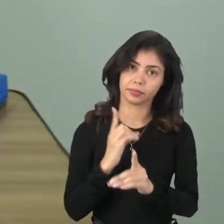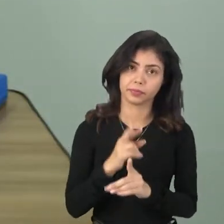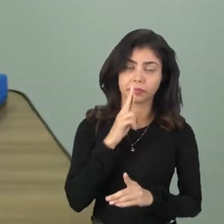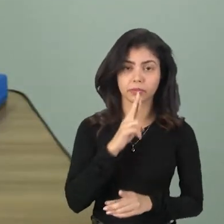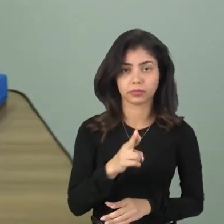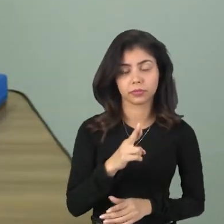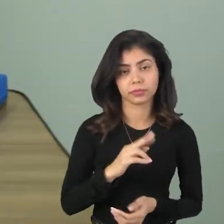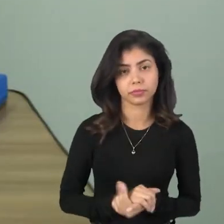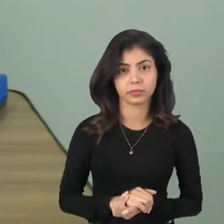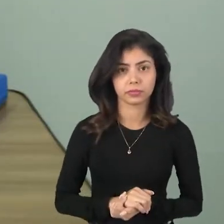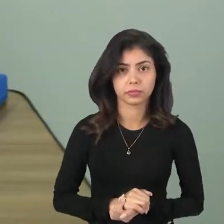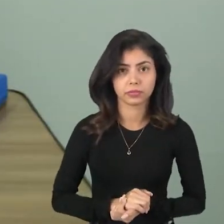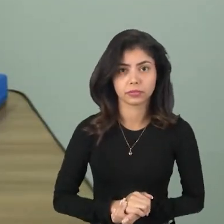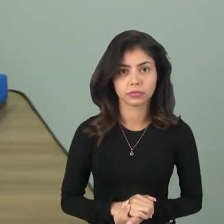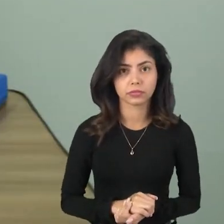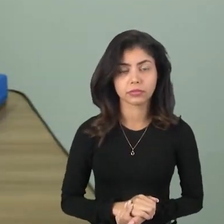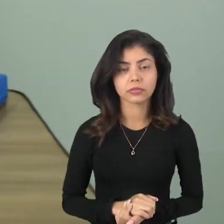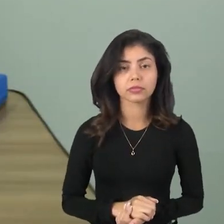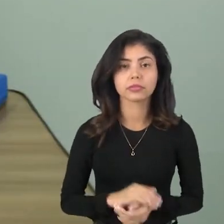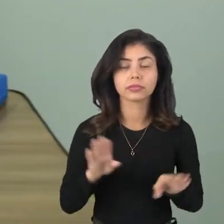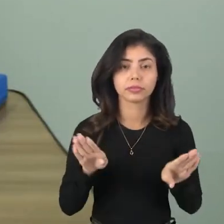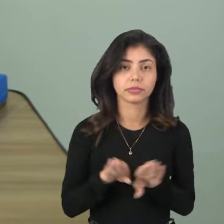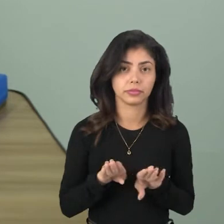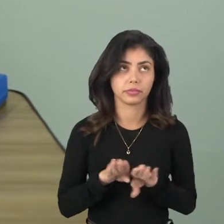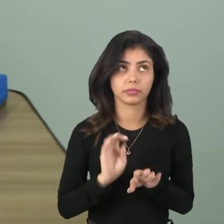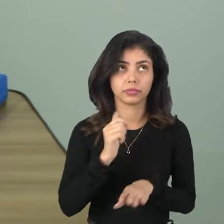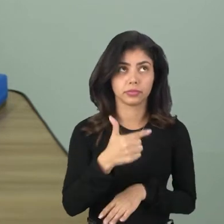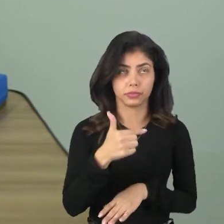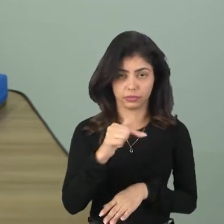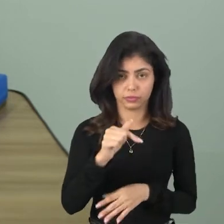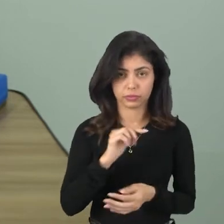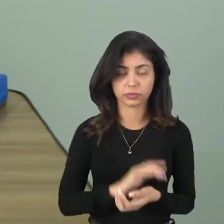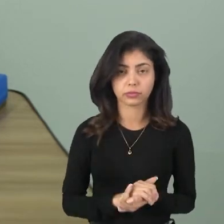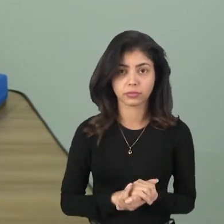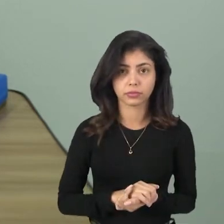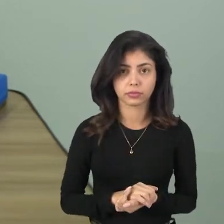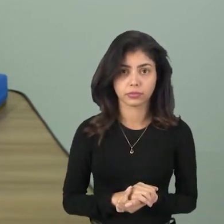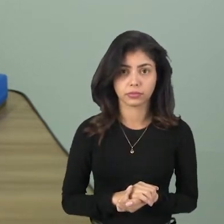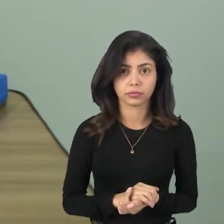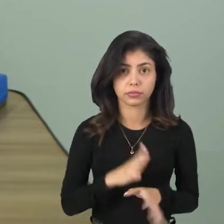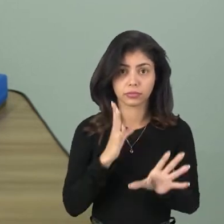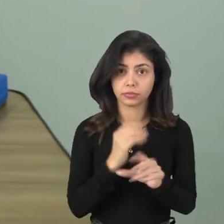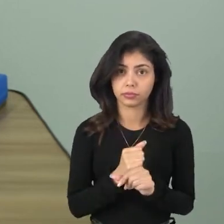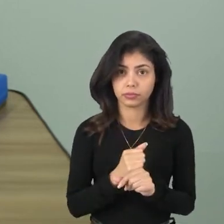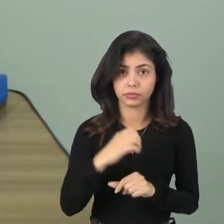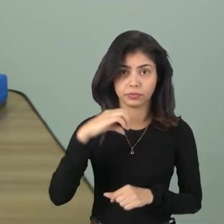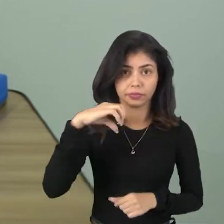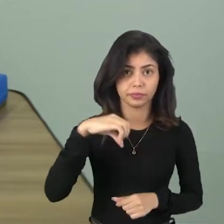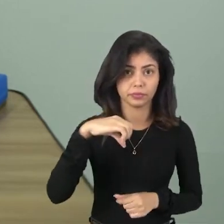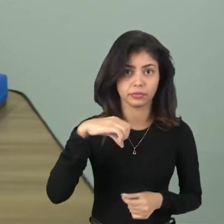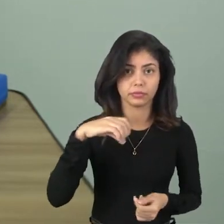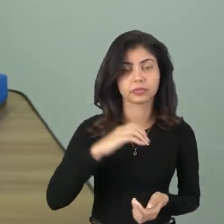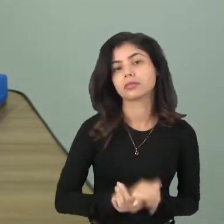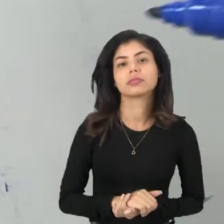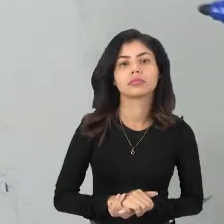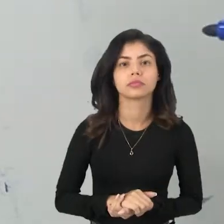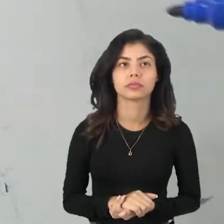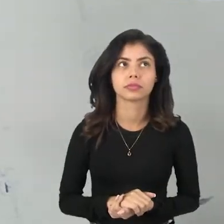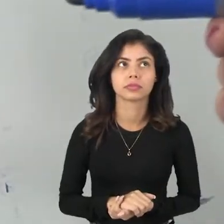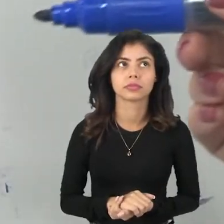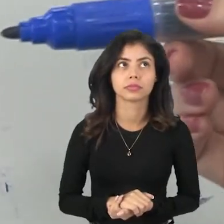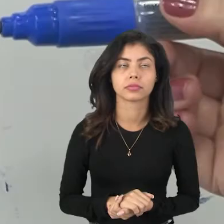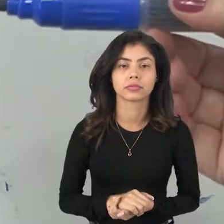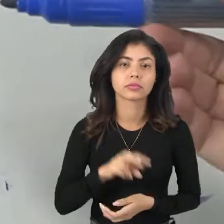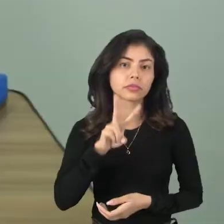encontrar o resultado 27 vai pegar esses 27 e adicionar o 9